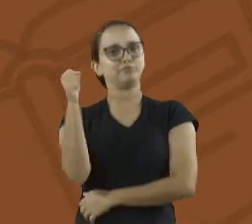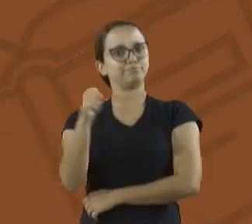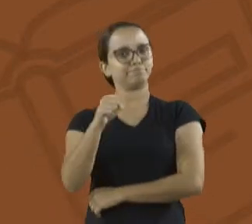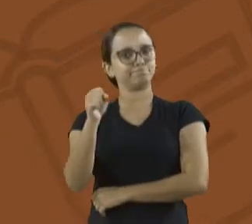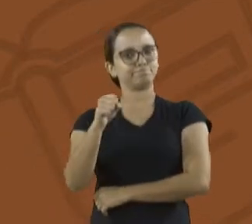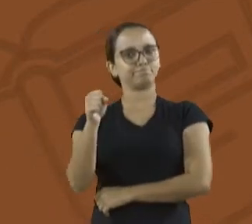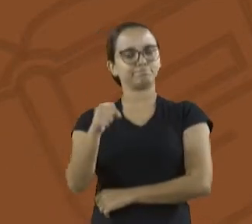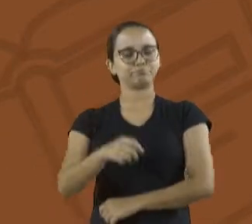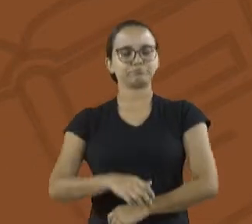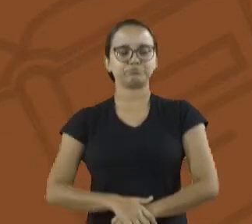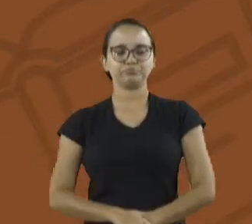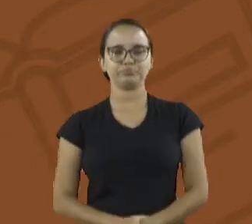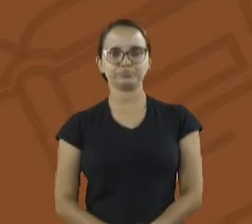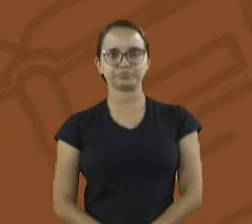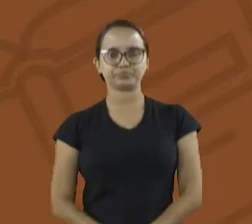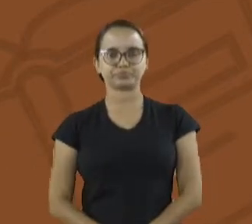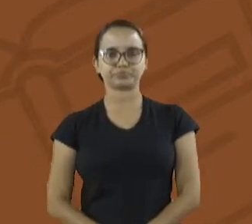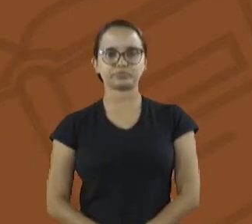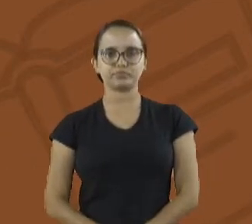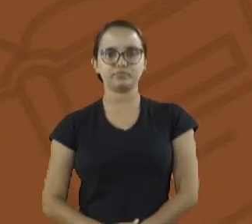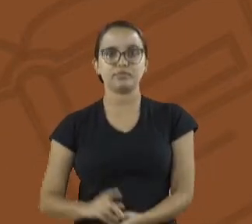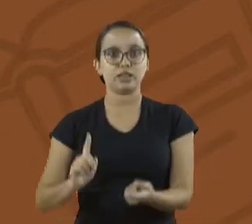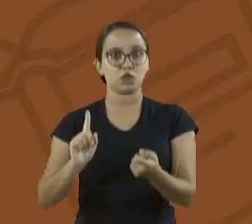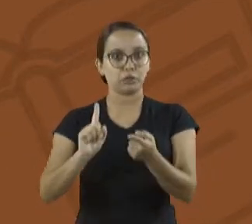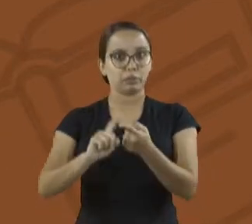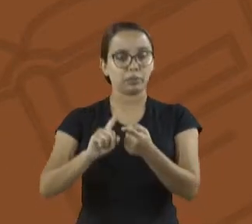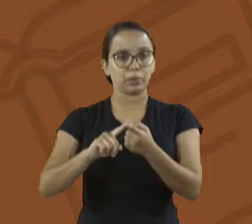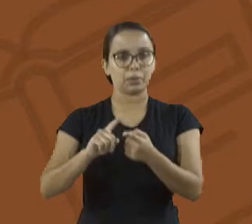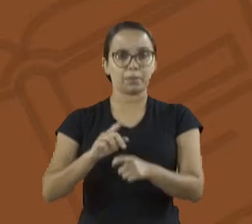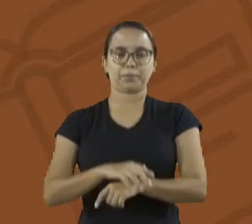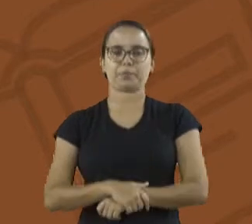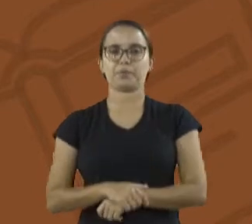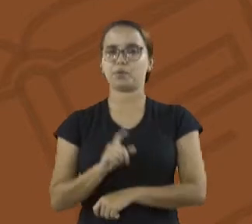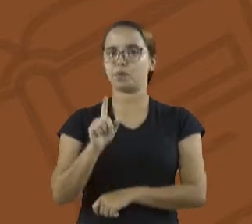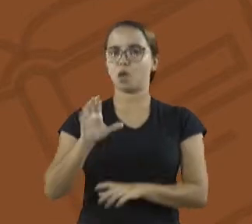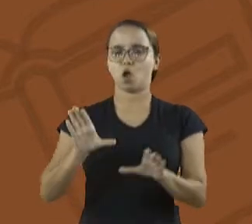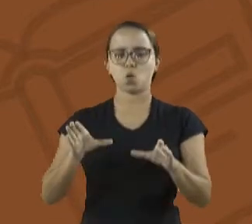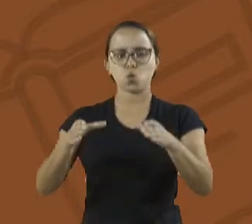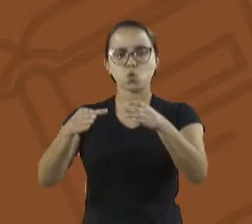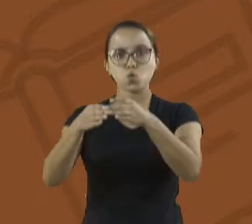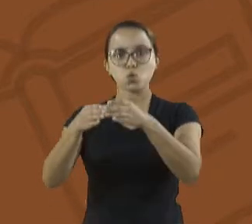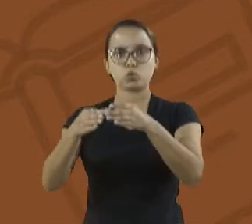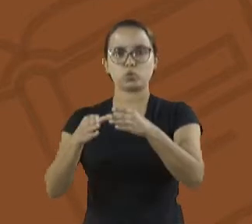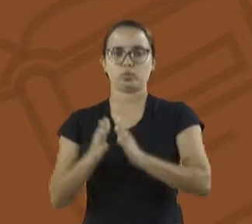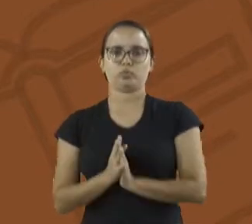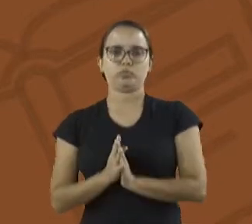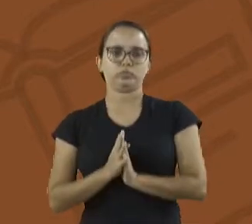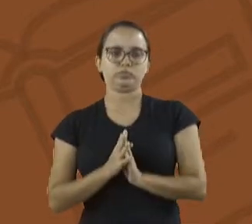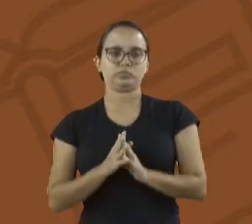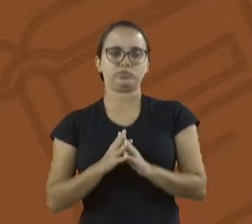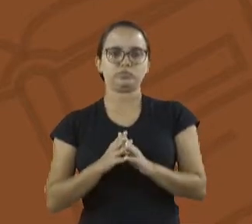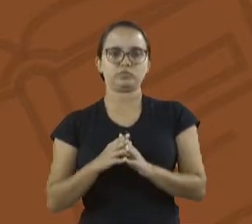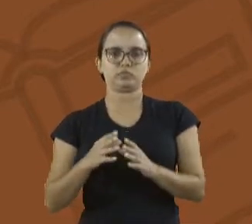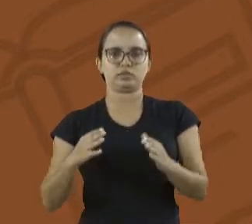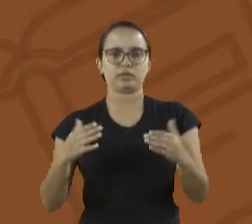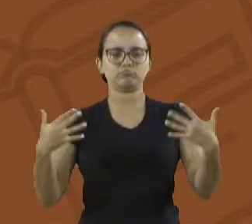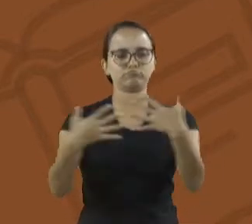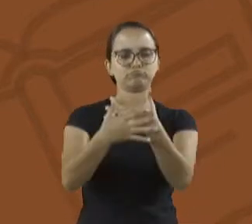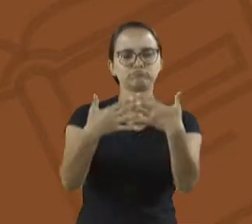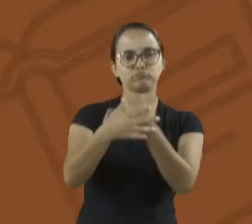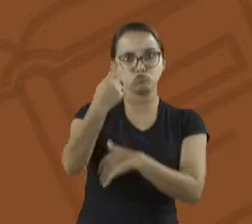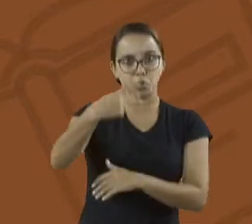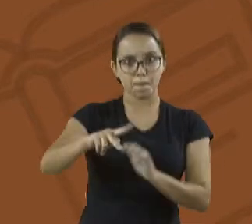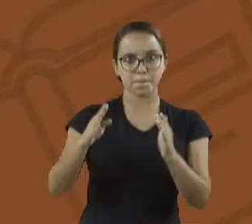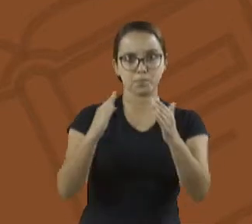Esses fatores psicossociais também a gente pode colocar como os grupos e comunidades que vocês participam. Por exemplo, vocês